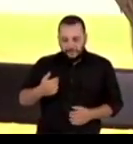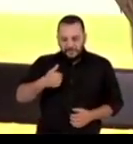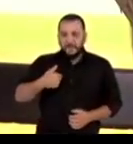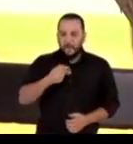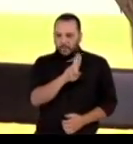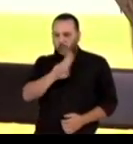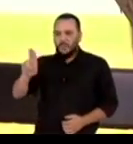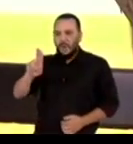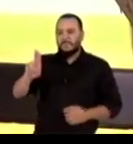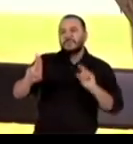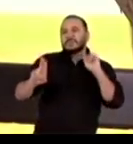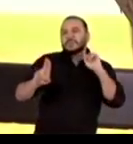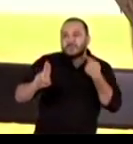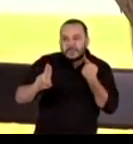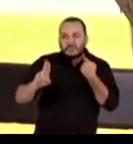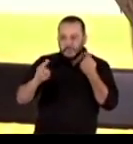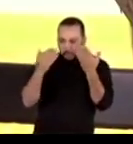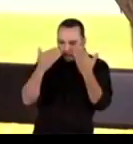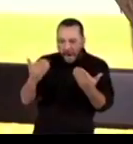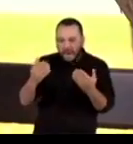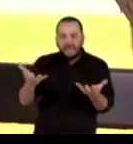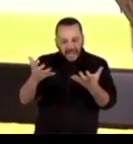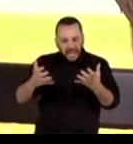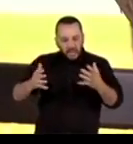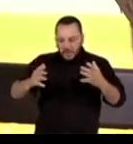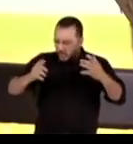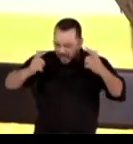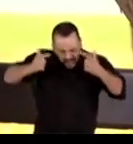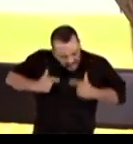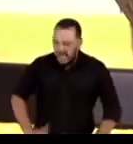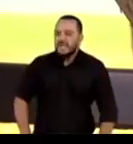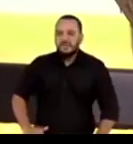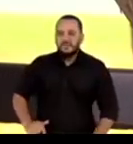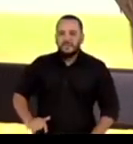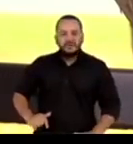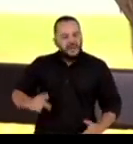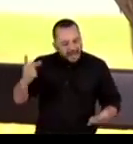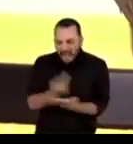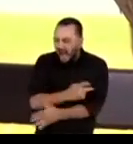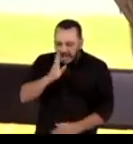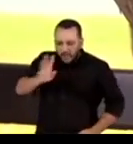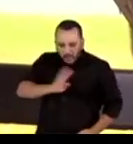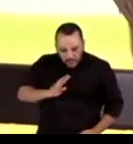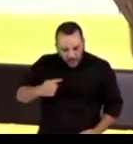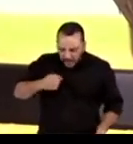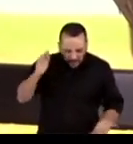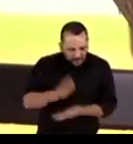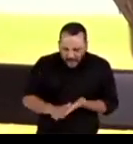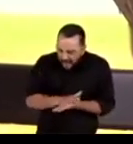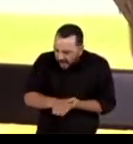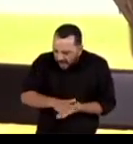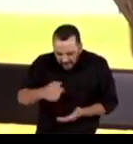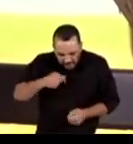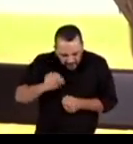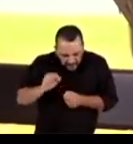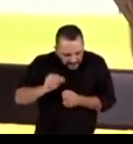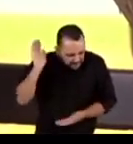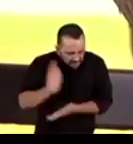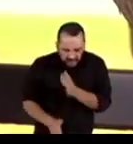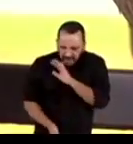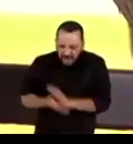totalmente. Que isso que eu achei isso uma coisa muito errada. Porque se